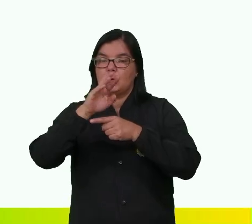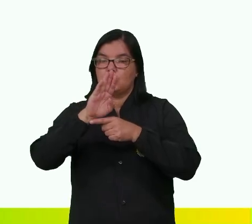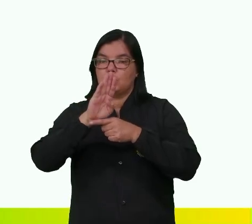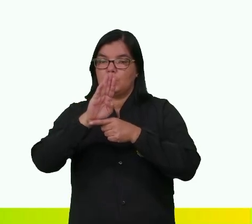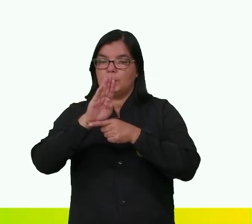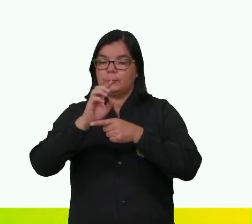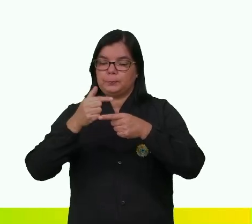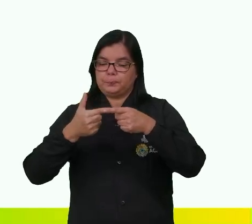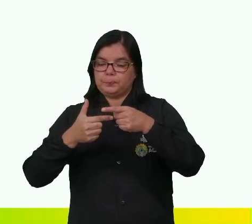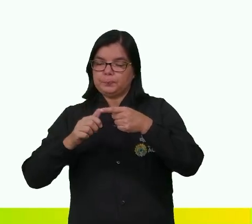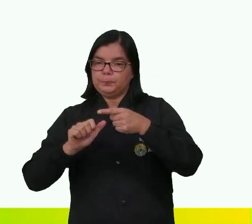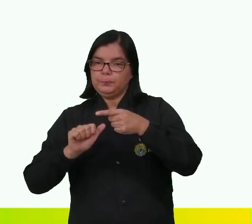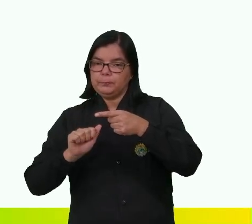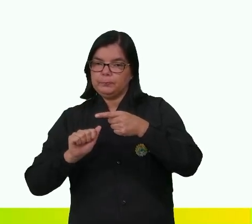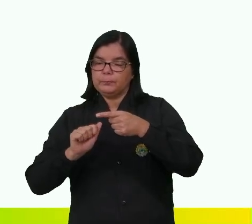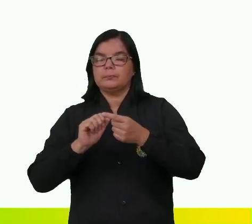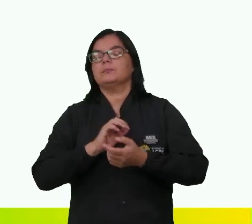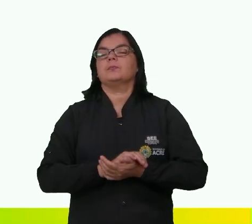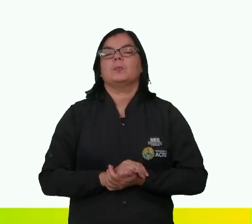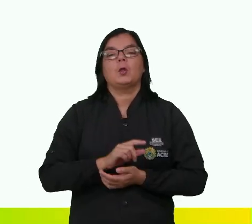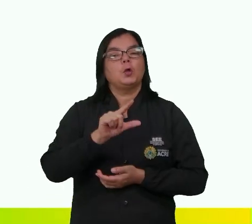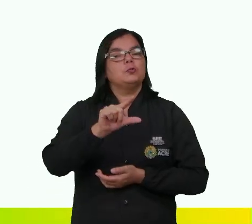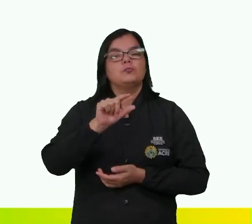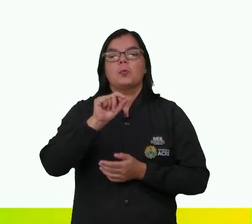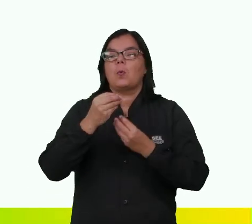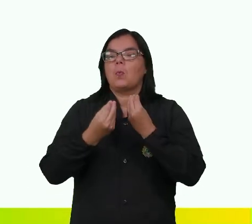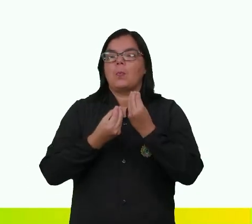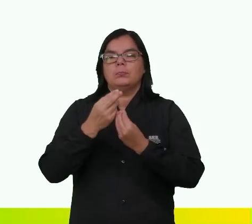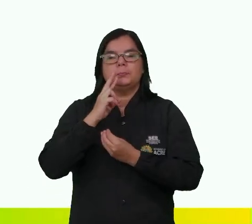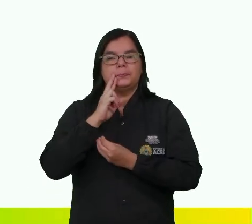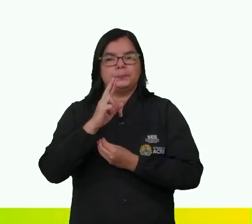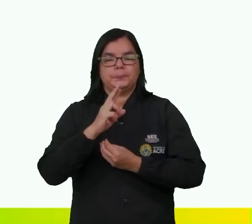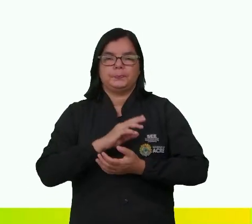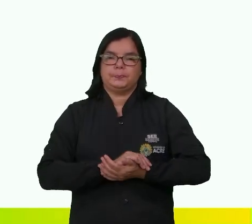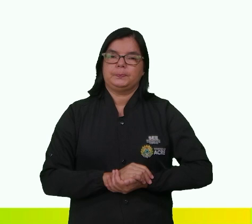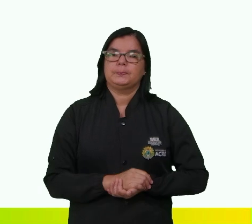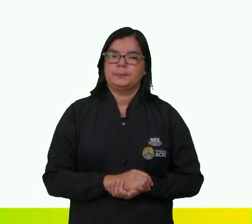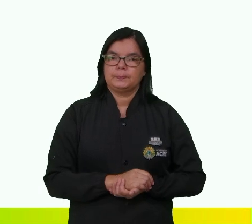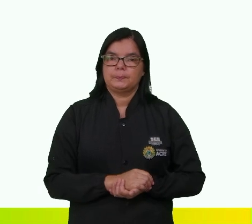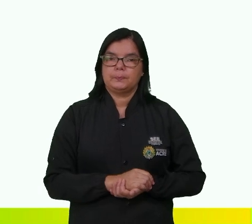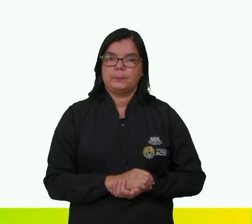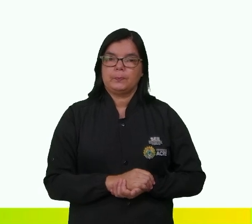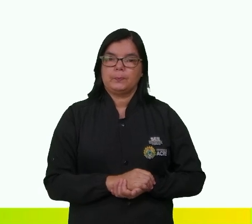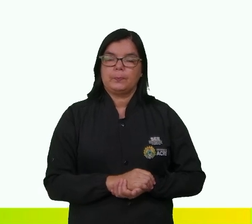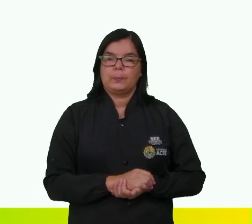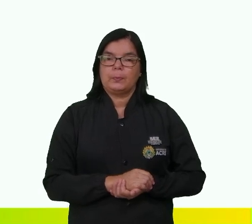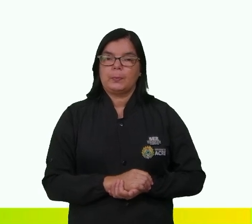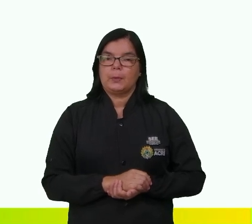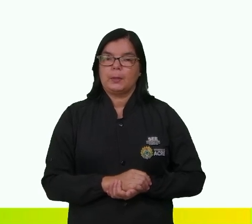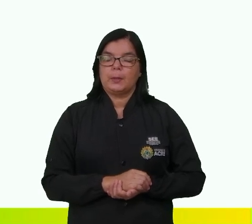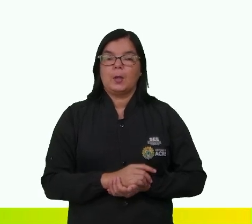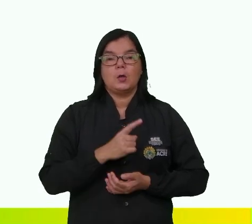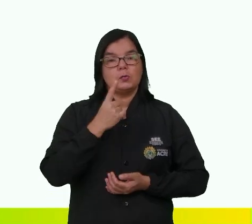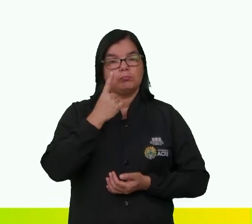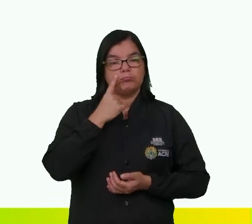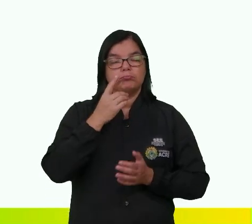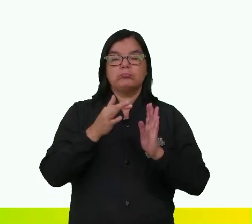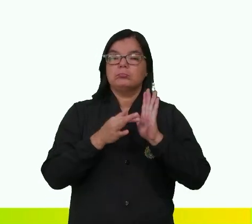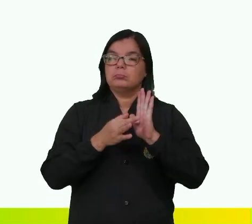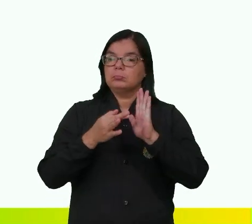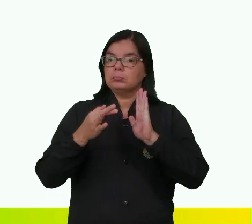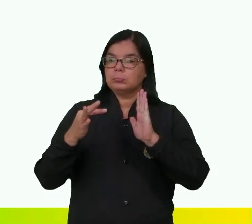sobre 2a. Ok? Então, você escolhe uma das duas maneiras. Se eu olhar para cá, para a função,